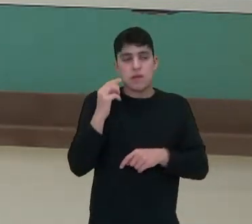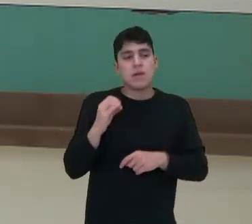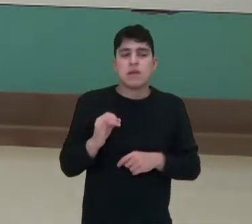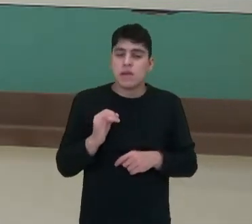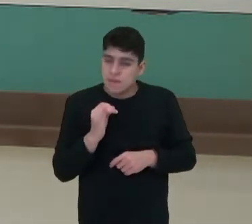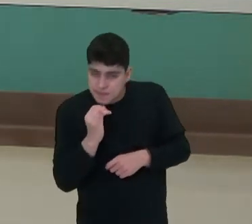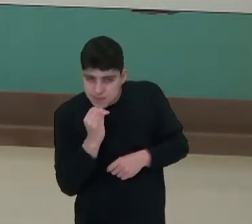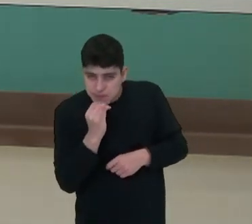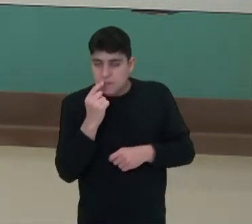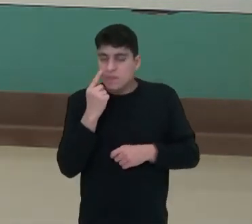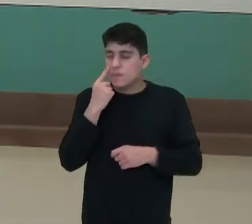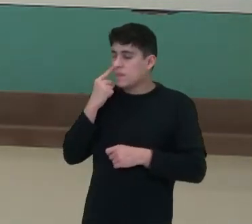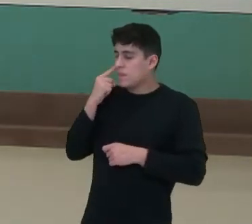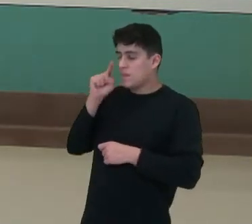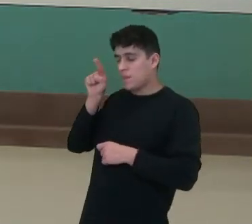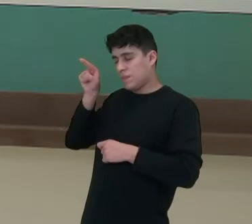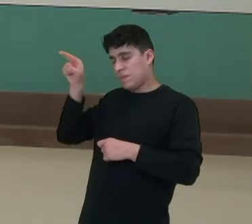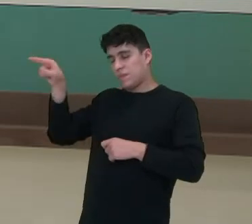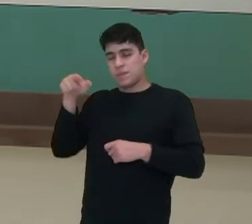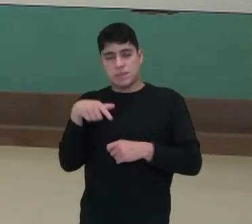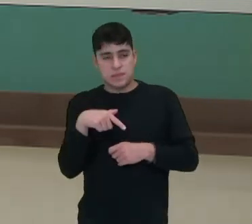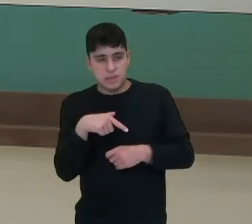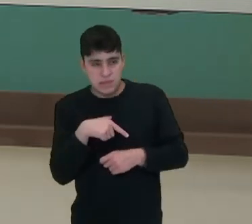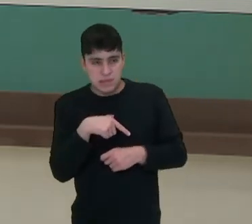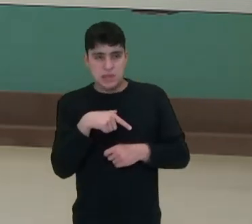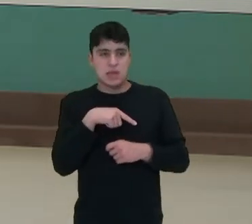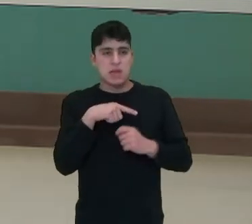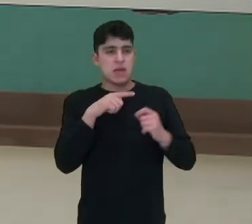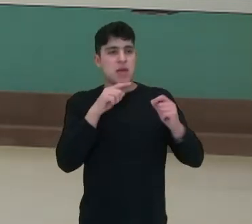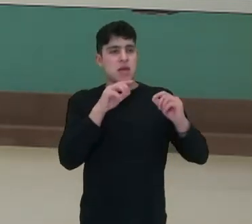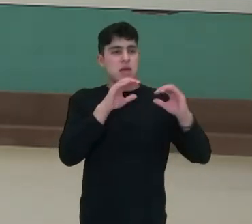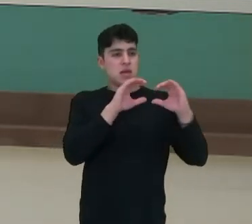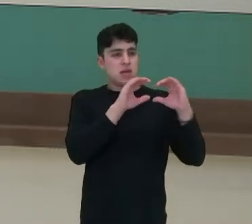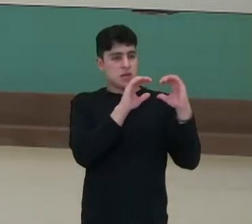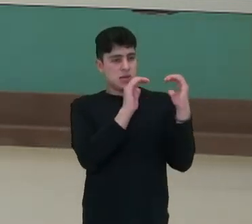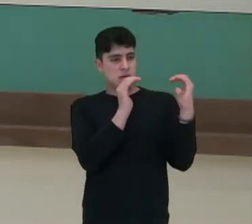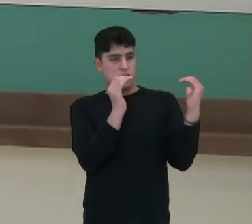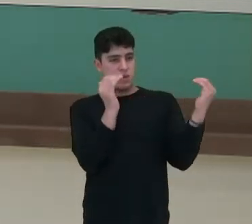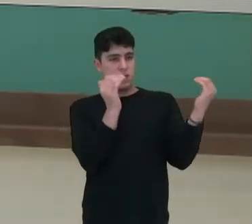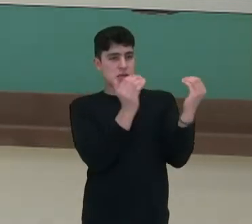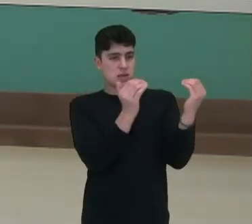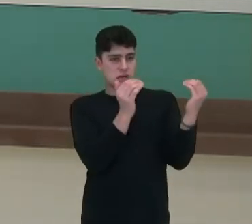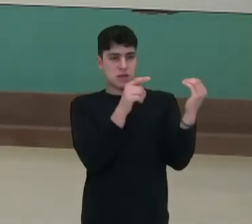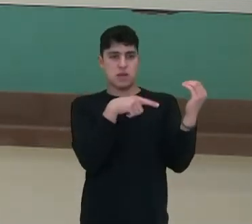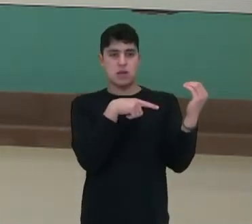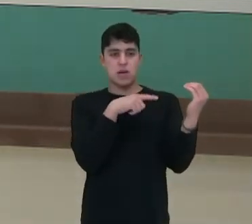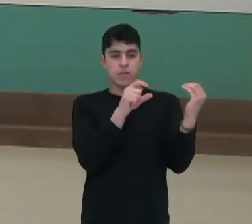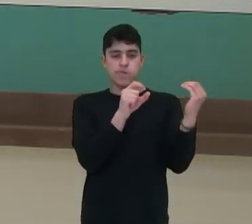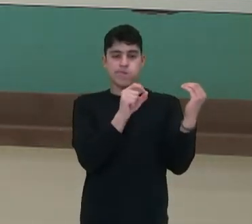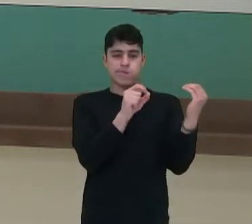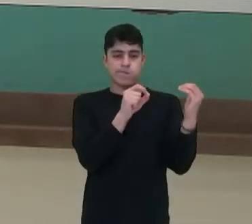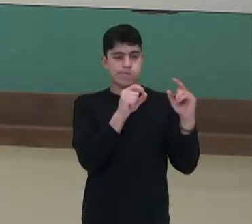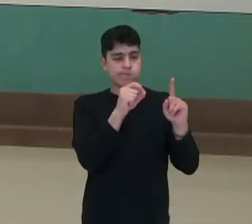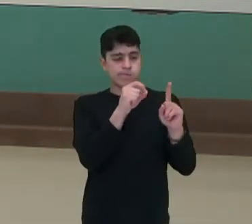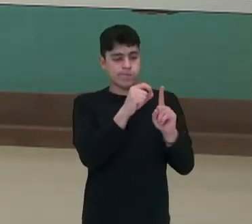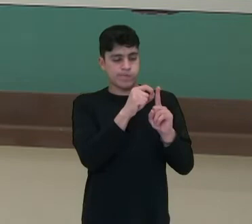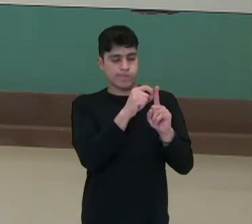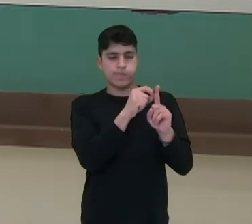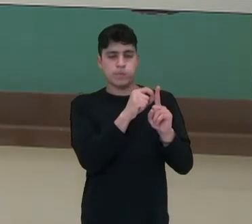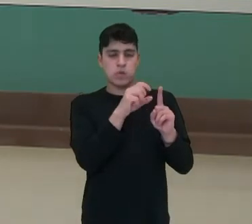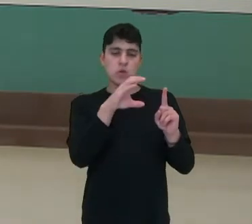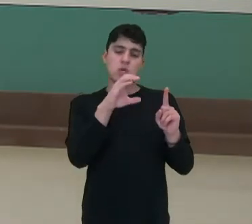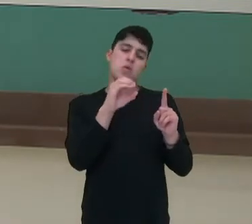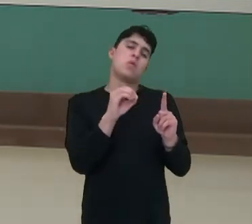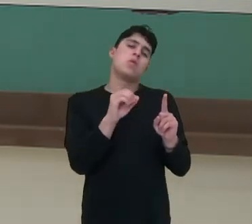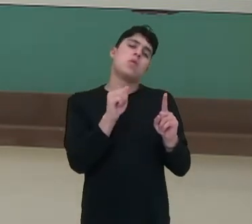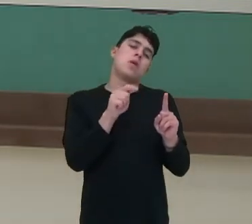observar aqui na imagem, nós temos o cérebro e novamente a gente tem esse coágulo, nós temos essa bolinha,